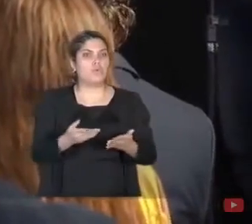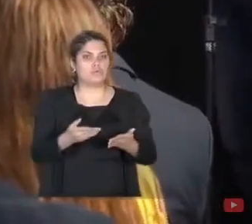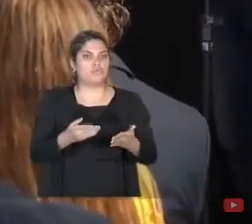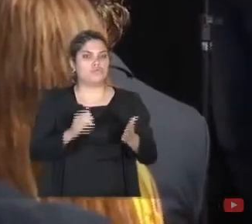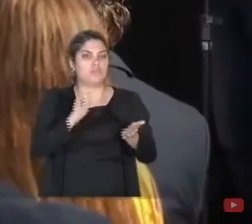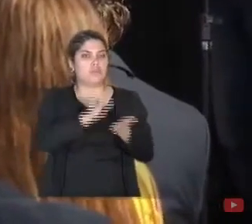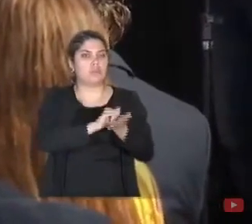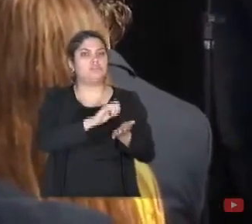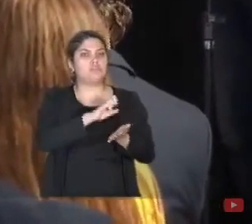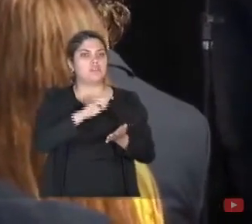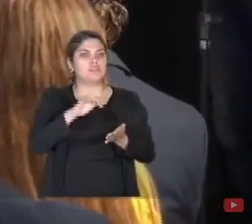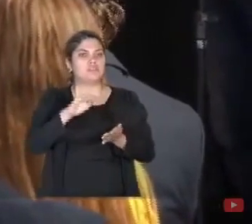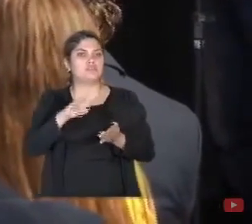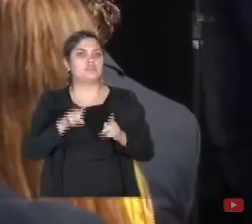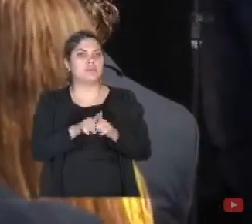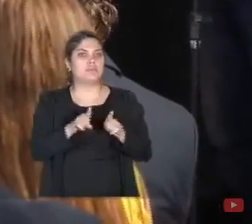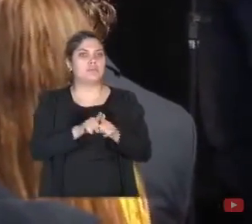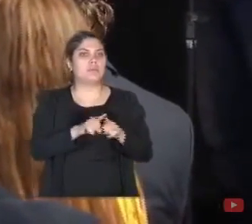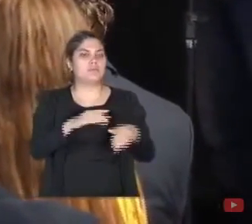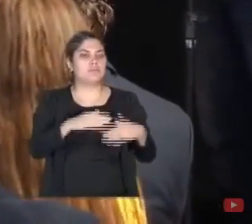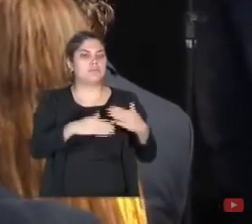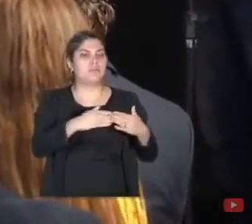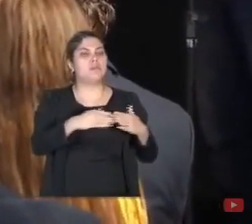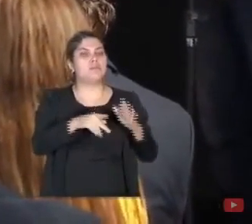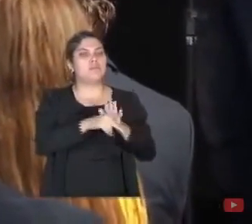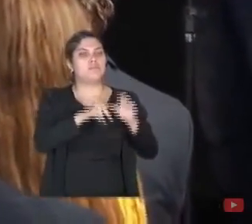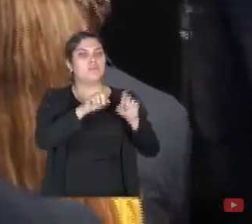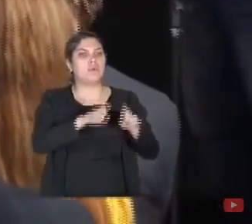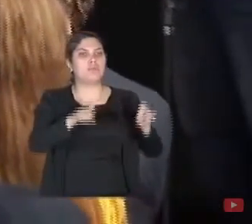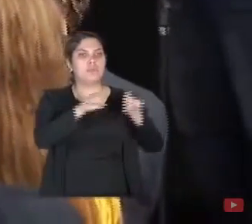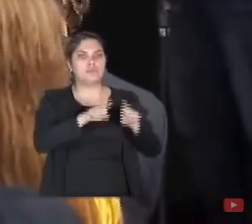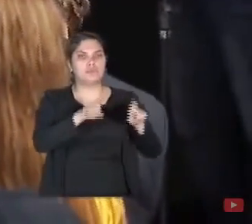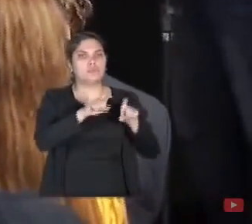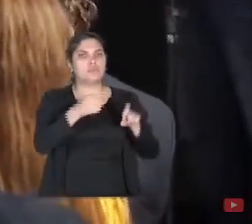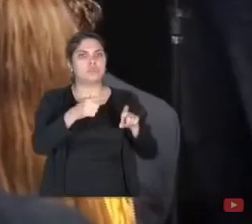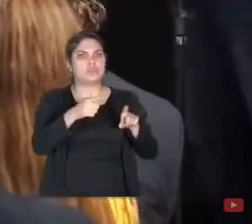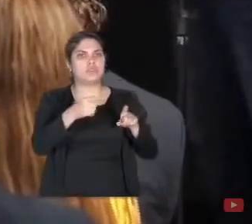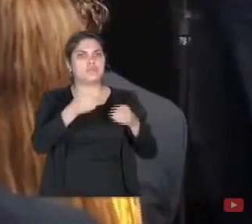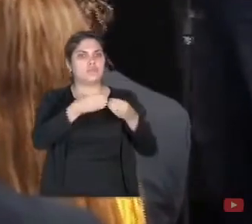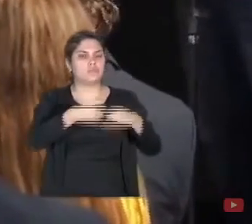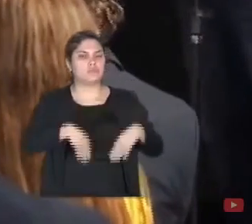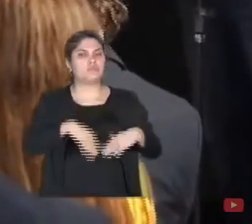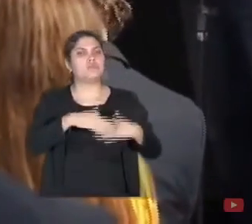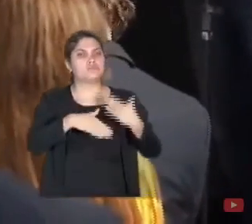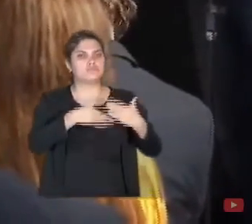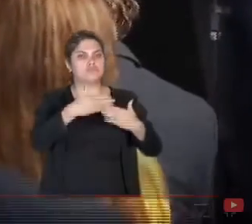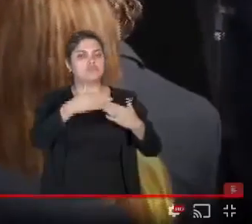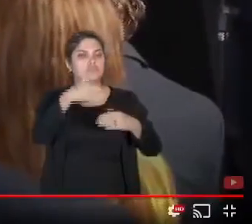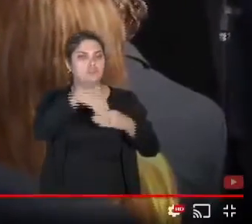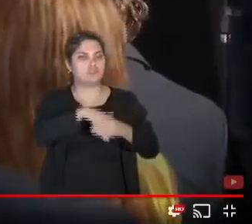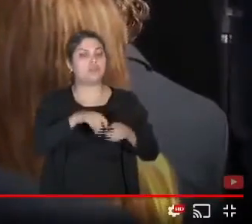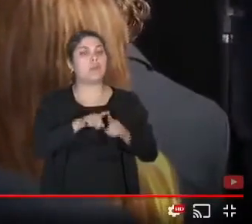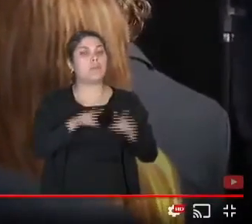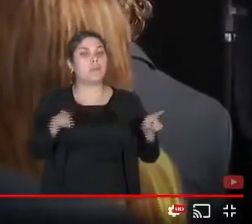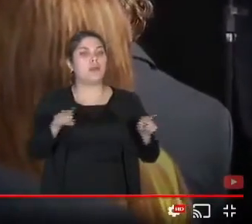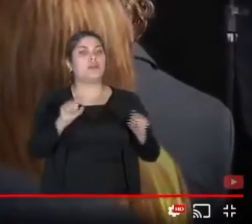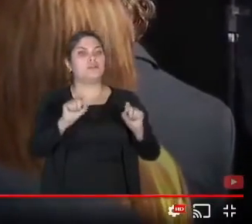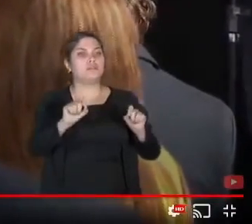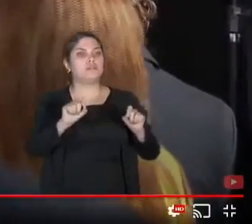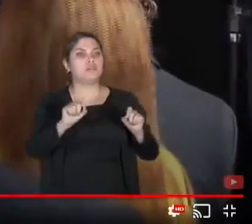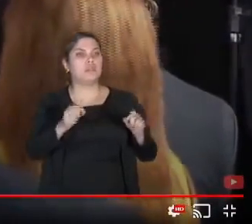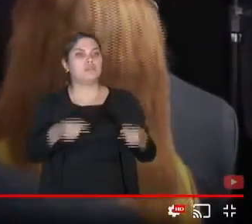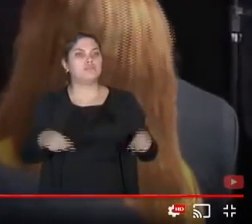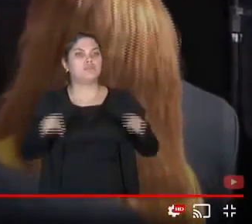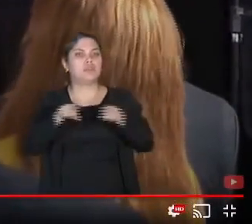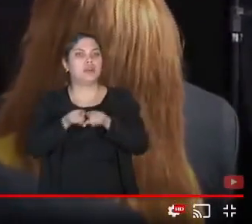agora no processador, não tiveram nenhum efeito na integridade do resultado das eleições. Mas os aliados